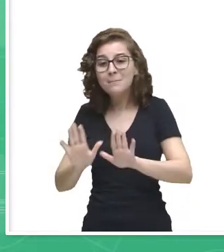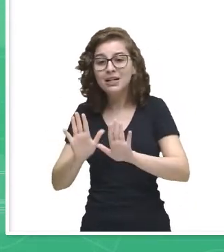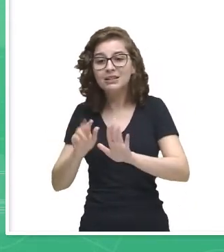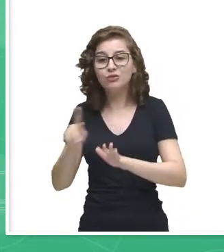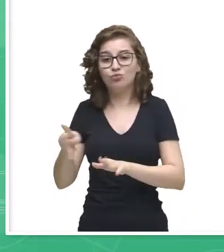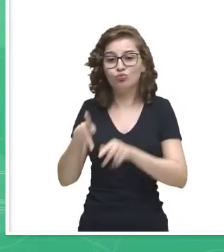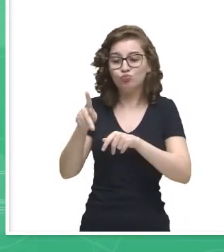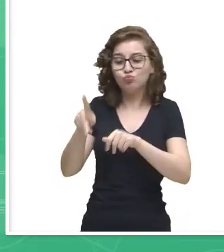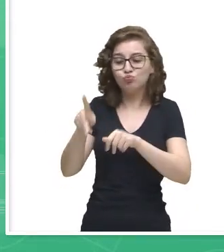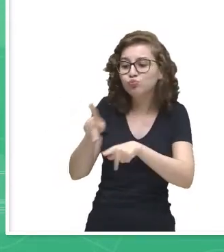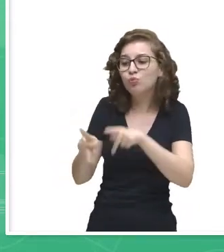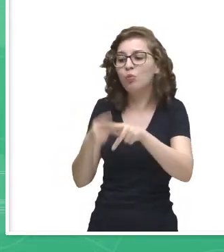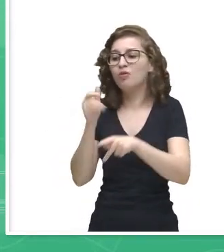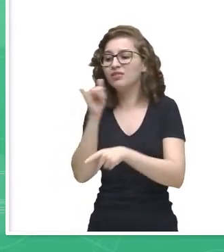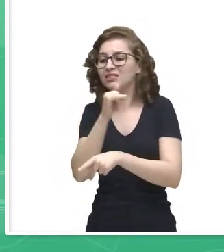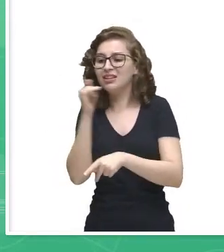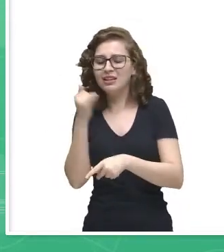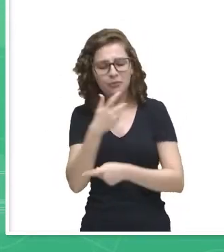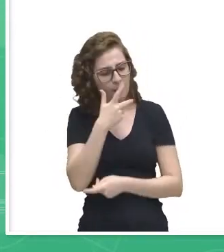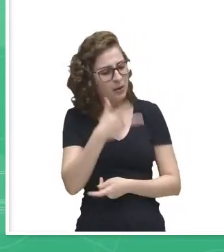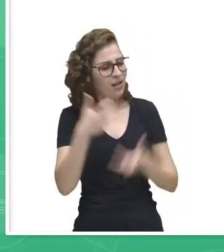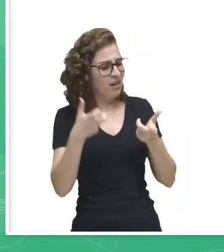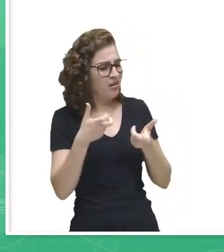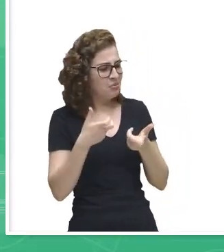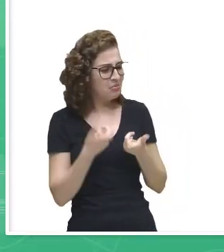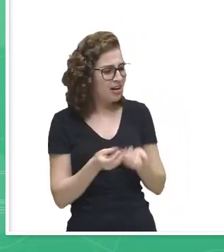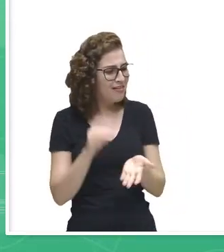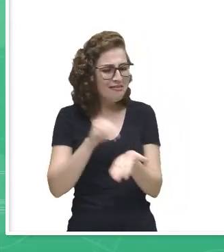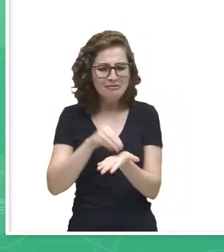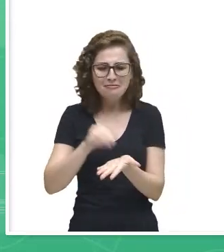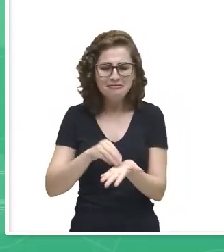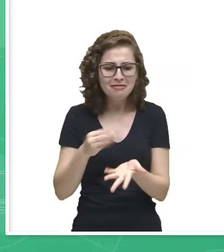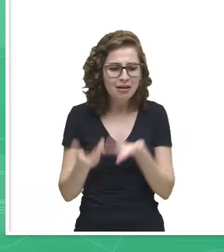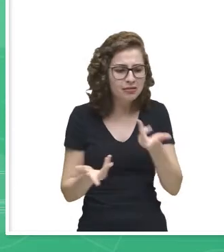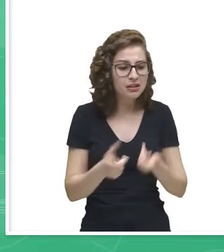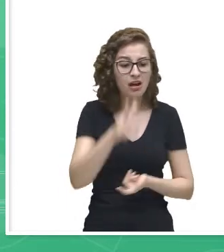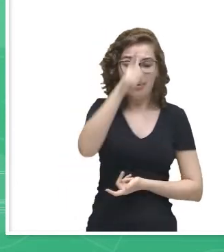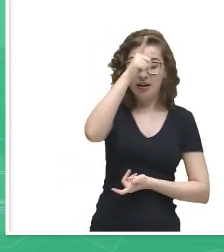eles mereciam, e a Alemanha com a ideia de formar ali o